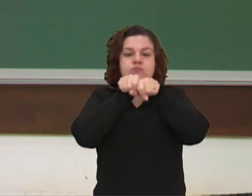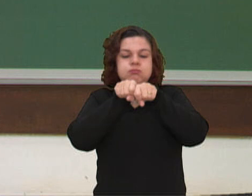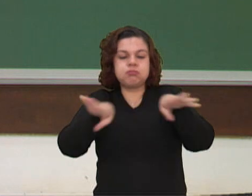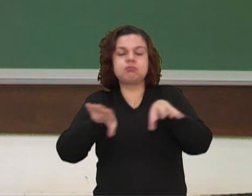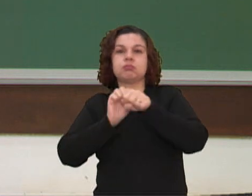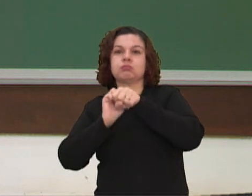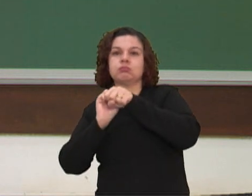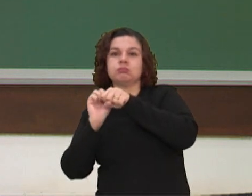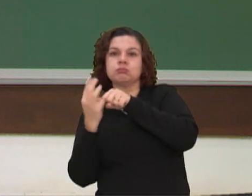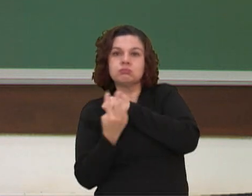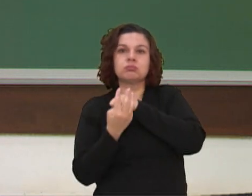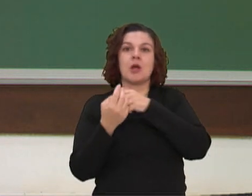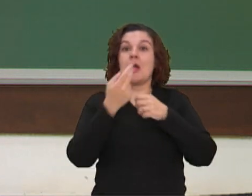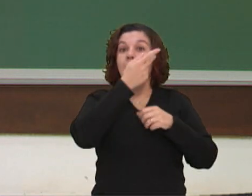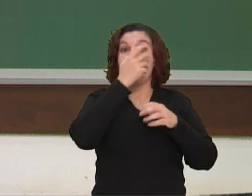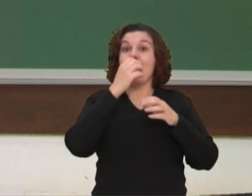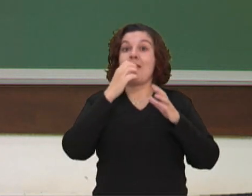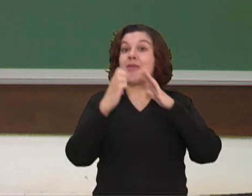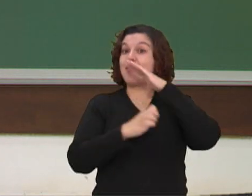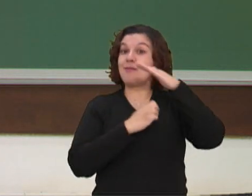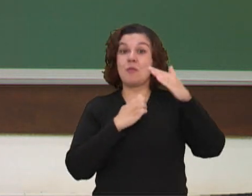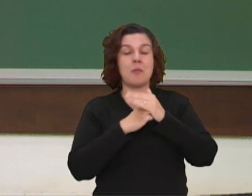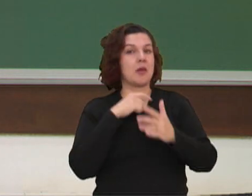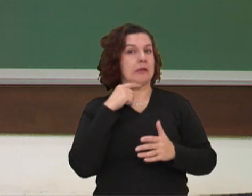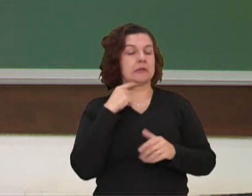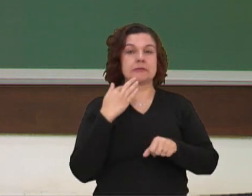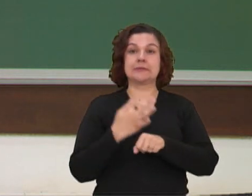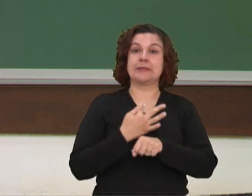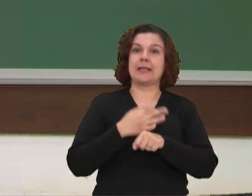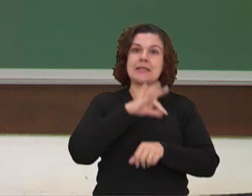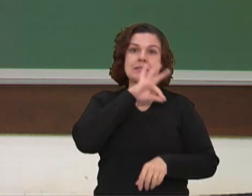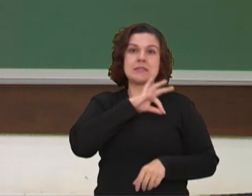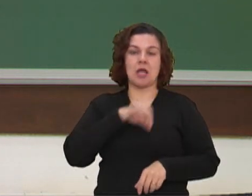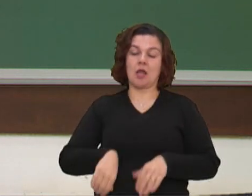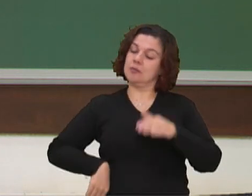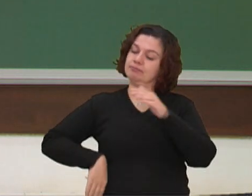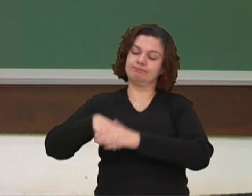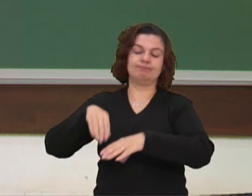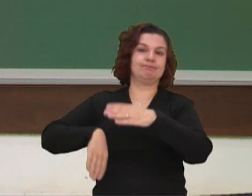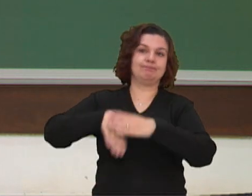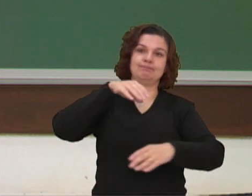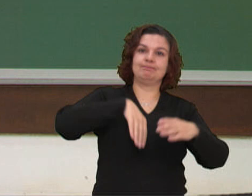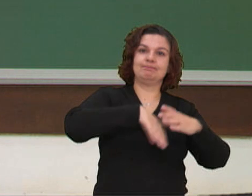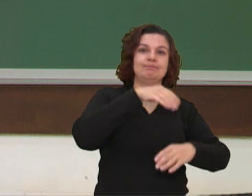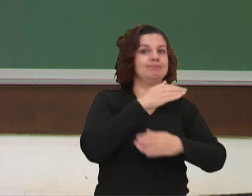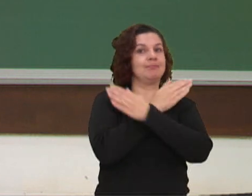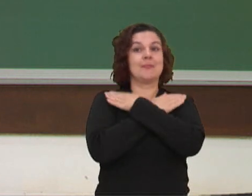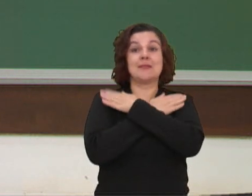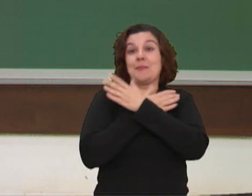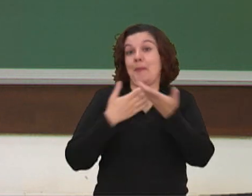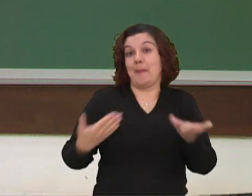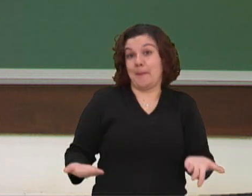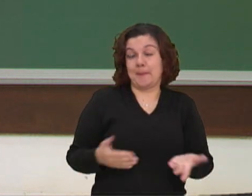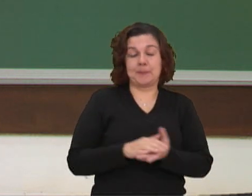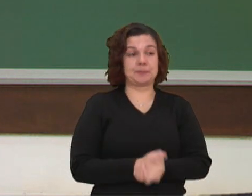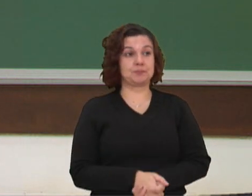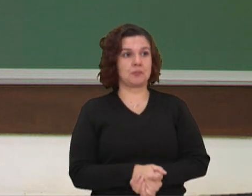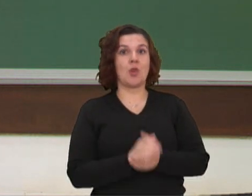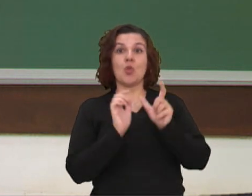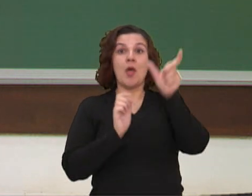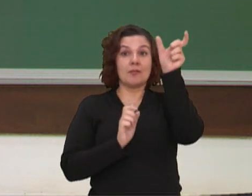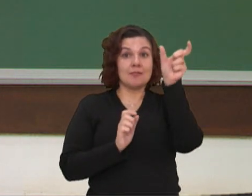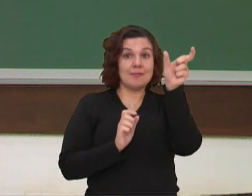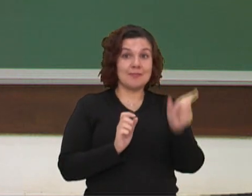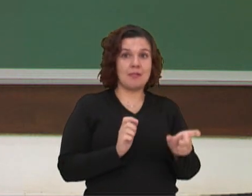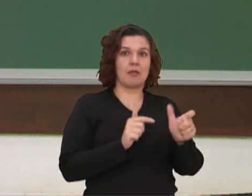as empresas não podem mais manter os salários, acabam demitindo os funcionários. Isso é temporário. Não quer dizer que aquela função que a